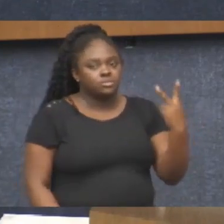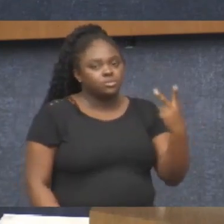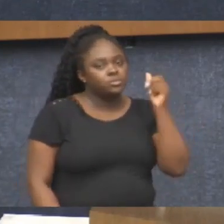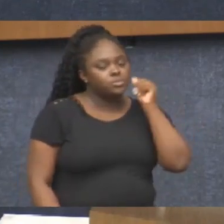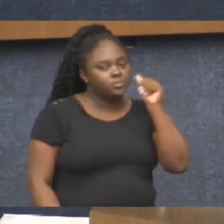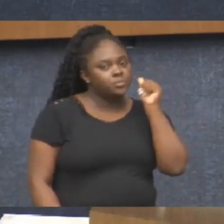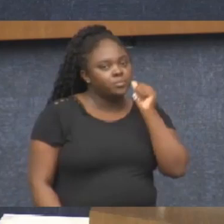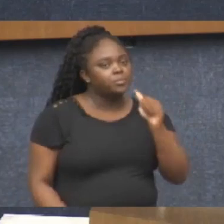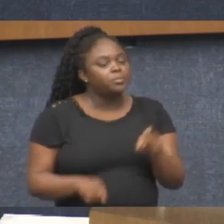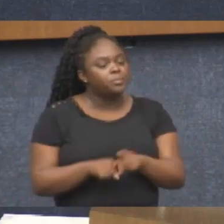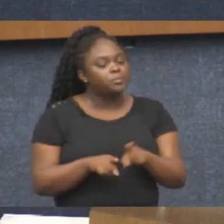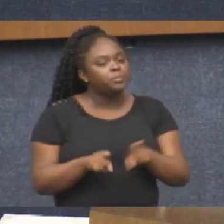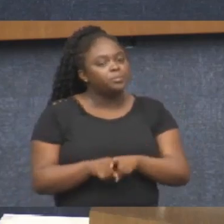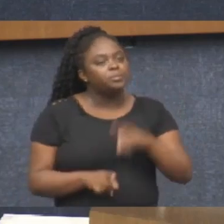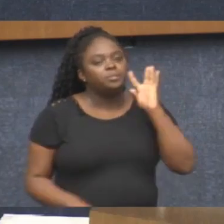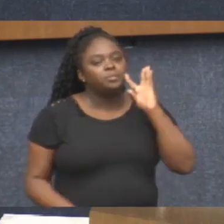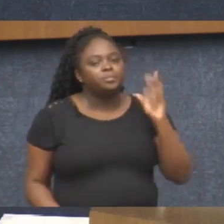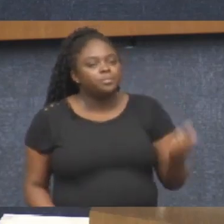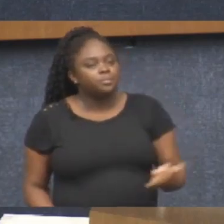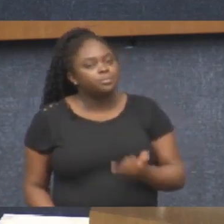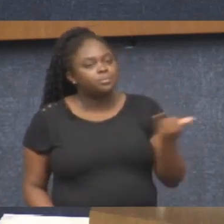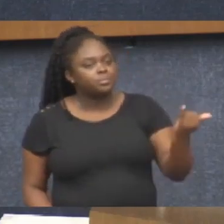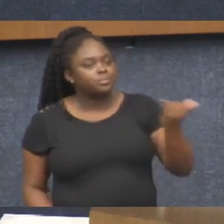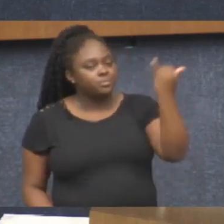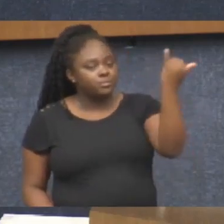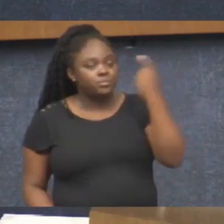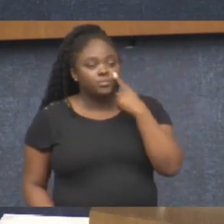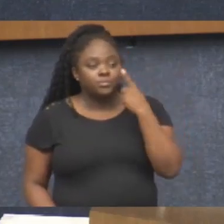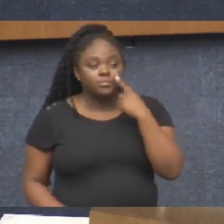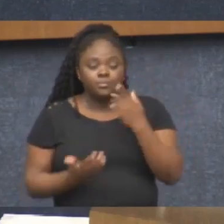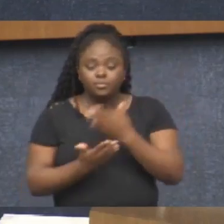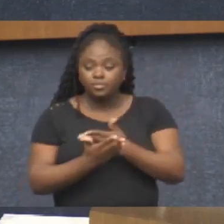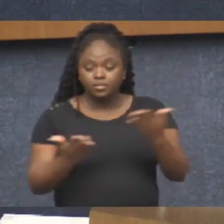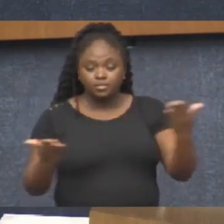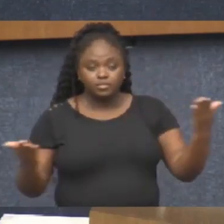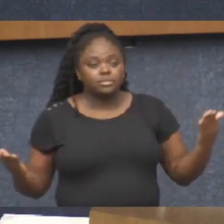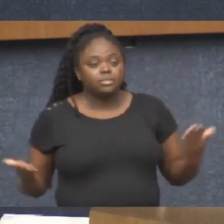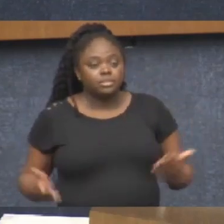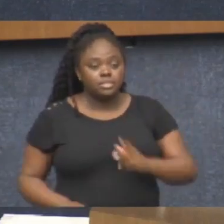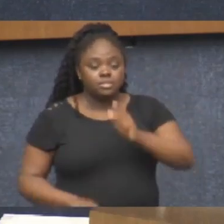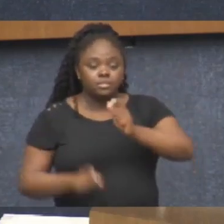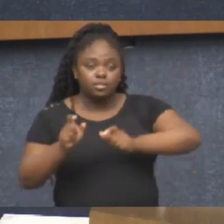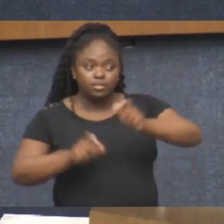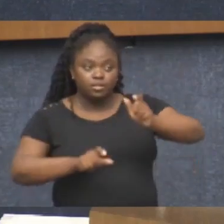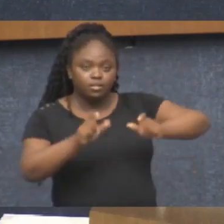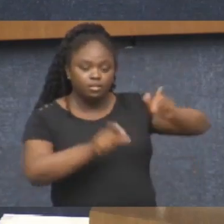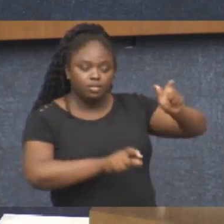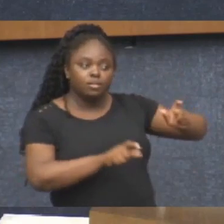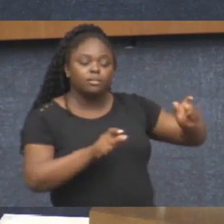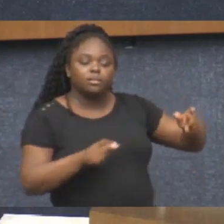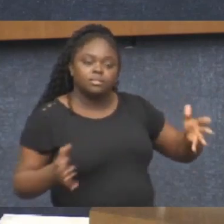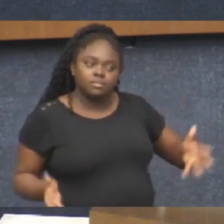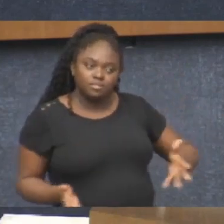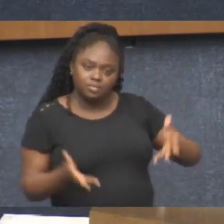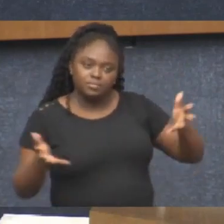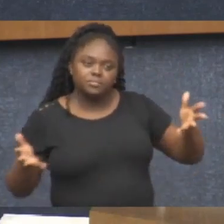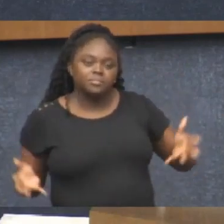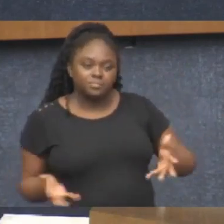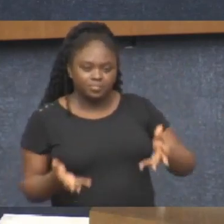mulheres também, eu acho isso muito relevante. E ver aqui na plateia muitas pessoas que influenciaram,